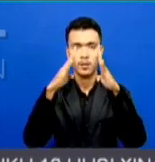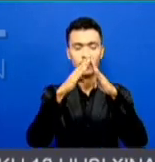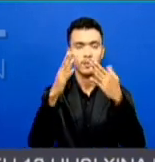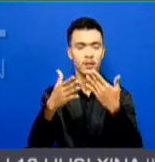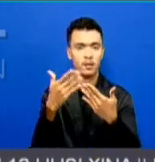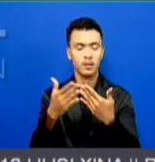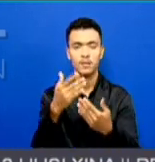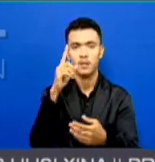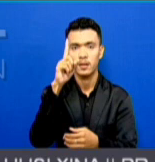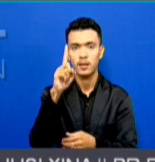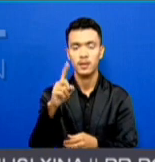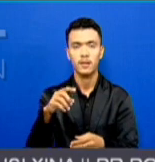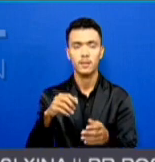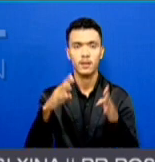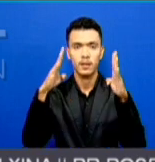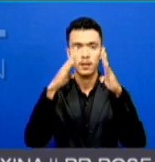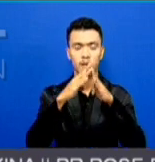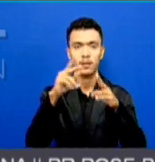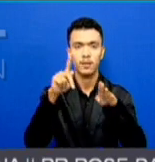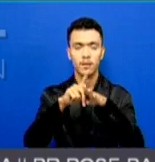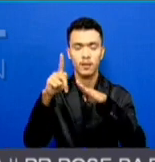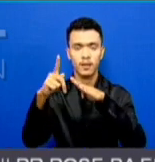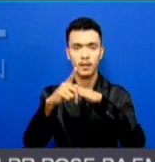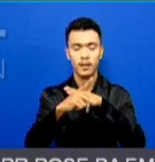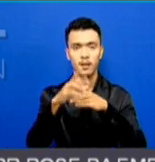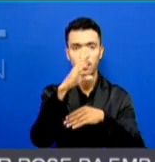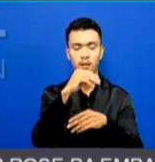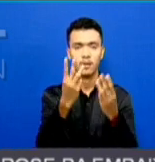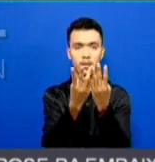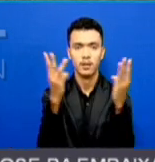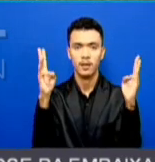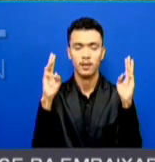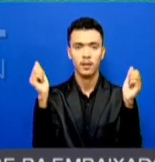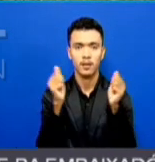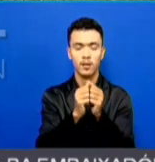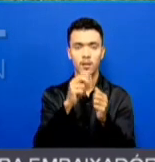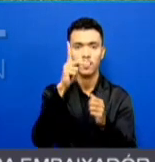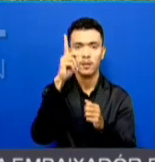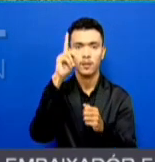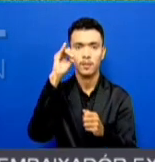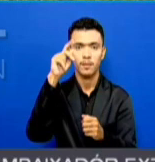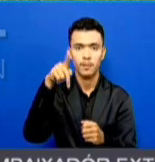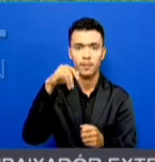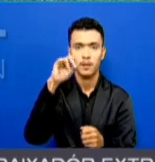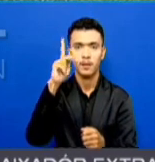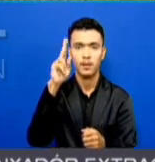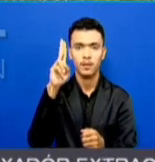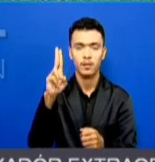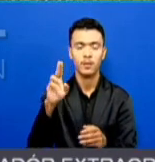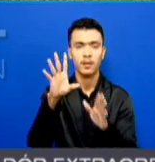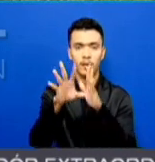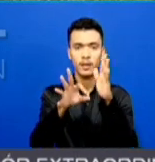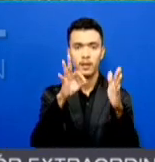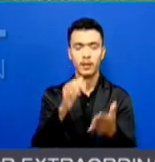simples ida, nebe nia kakuluk taka kalentahan, no diding ho piku. Vegas de Carvalho,